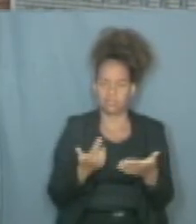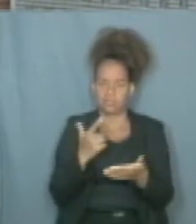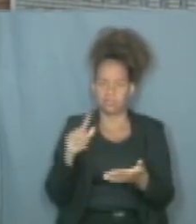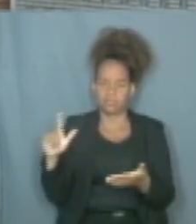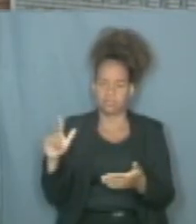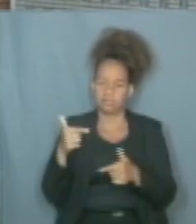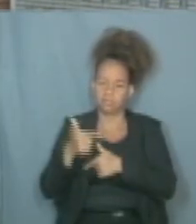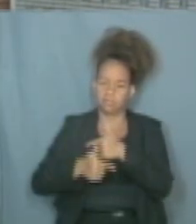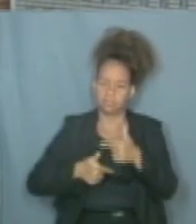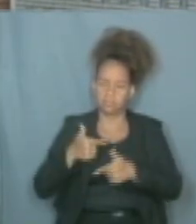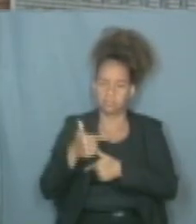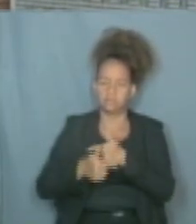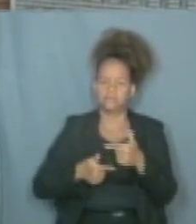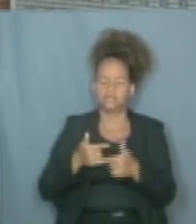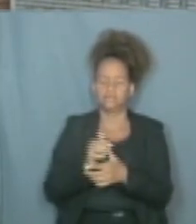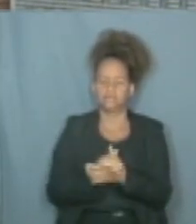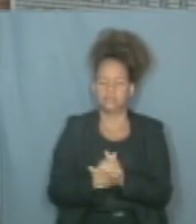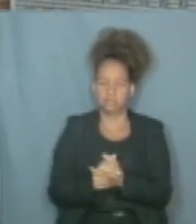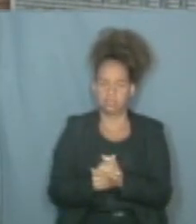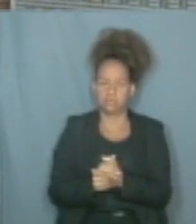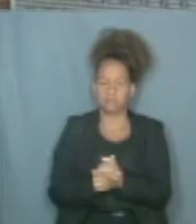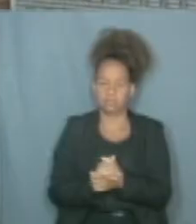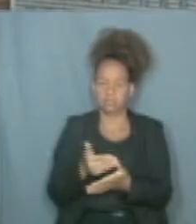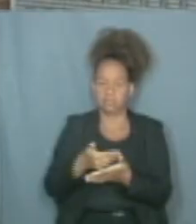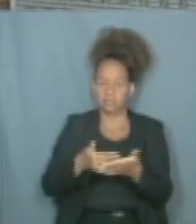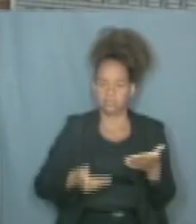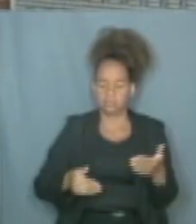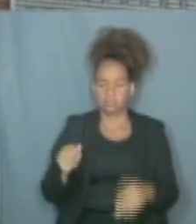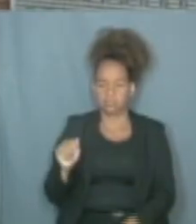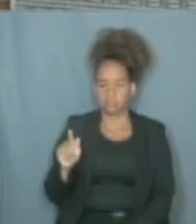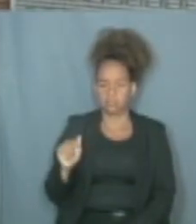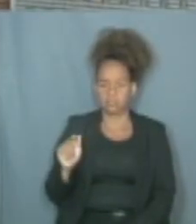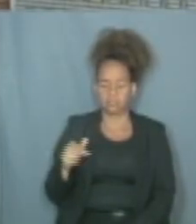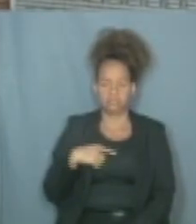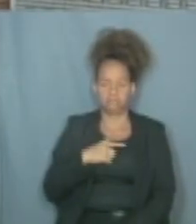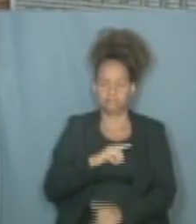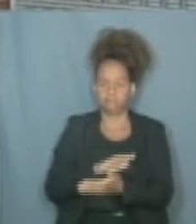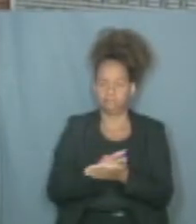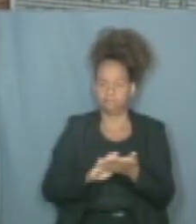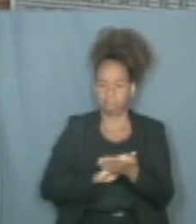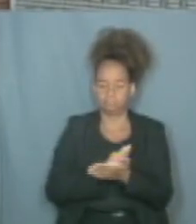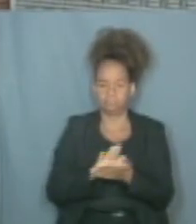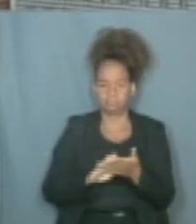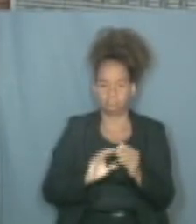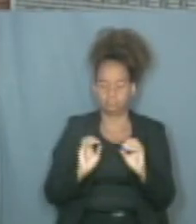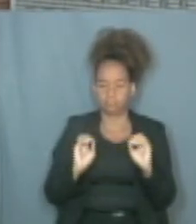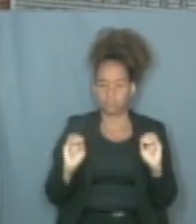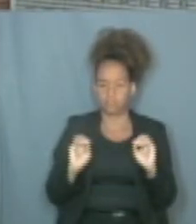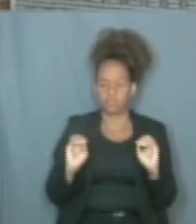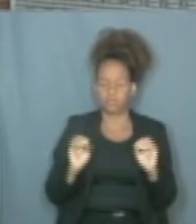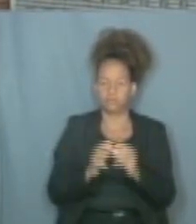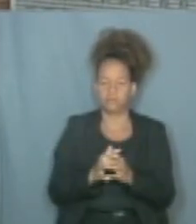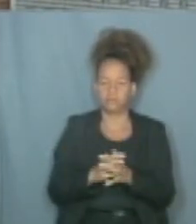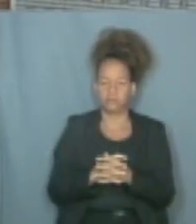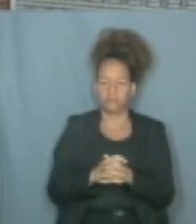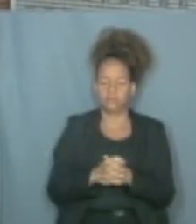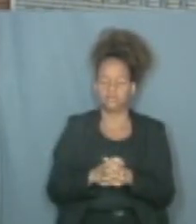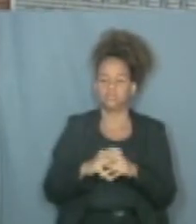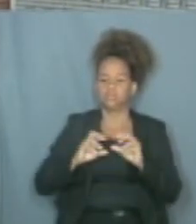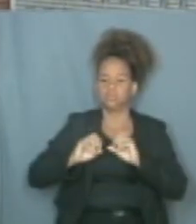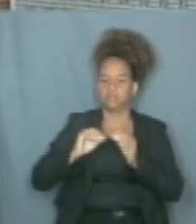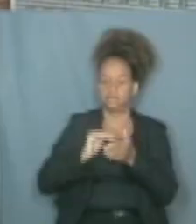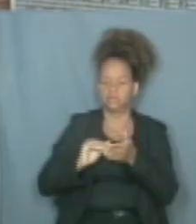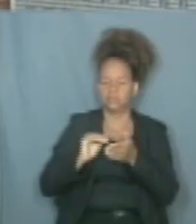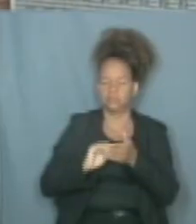outros trabalhadores que era para ser contratado agora em agosto e não está sendo. Então, o que é que falta para a Secretaria de Educação